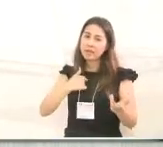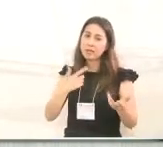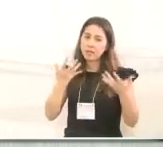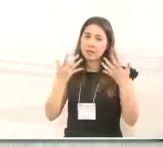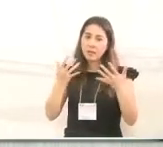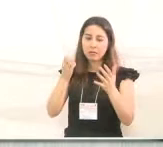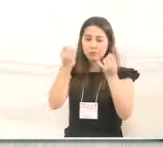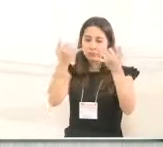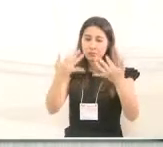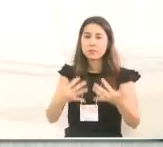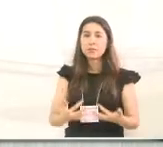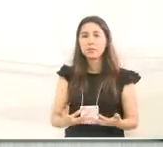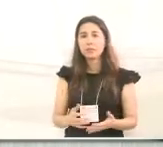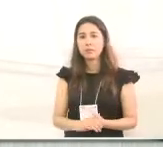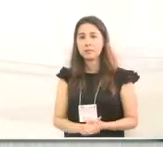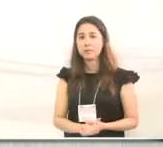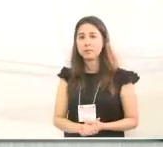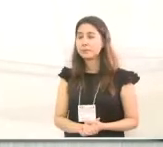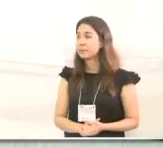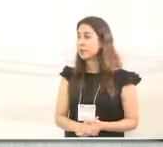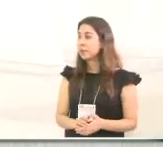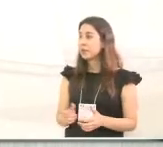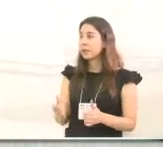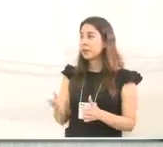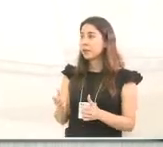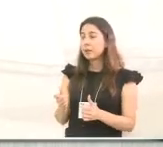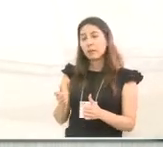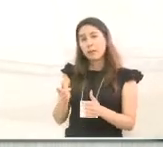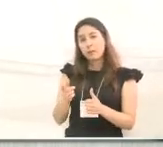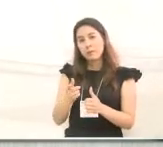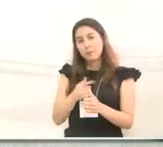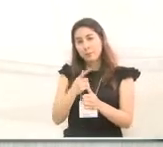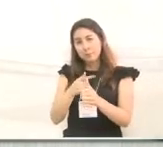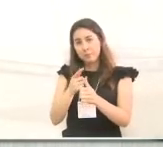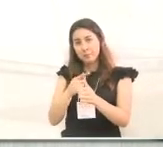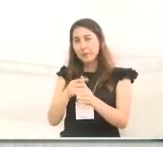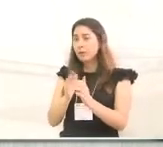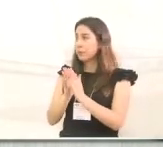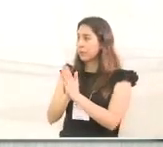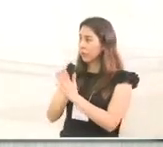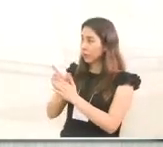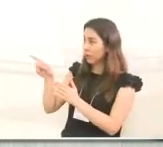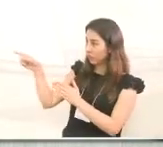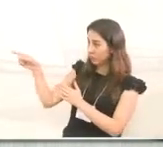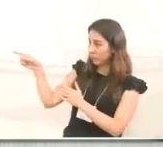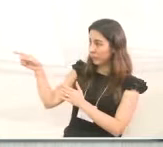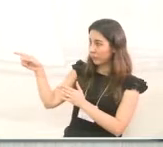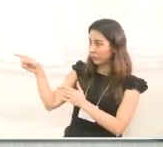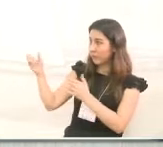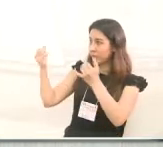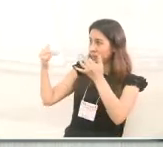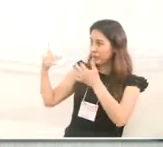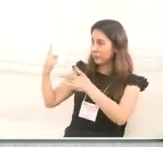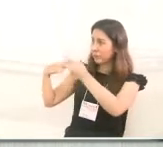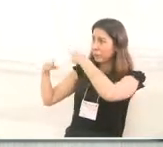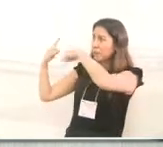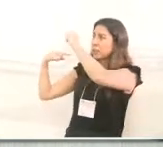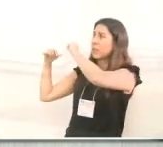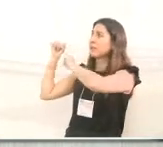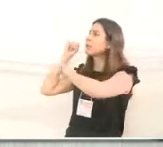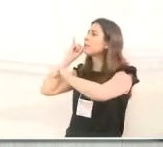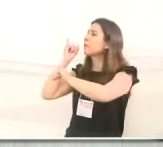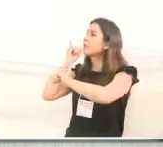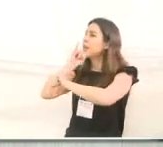si a primeira sua fala todas aqueles conflitos lado da itália se reproduzem aqui também